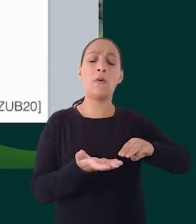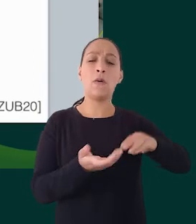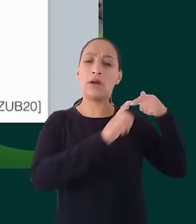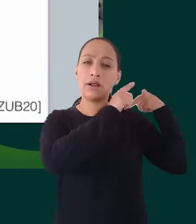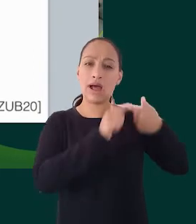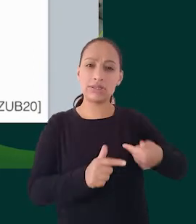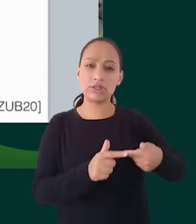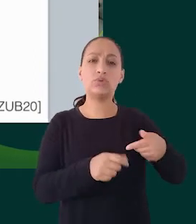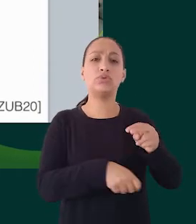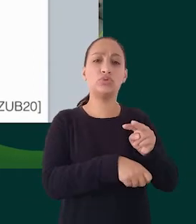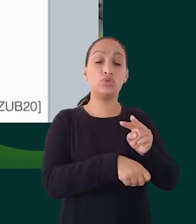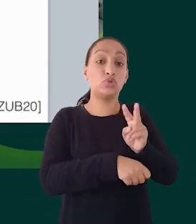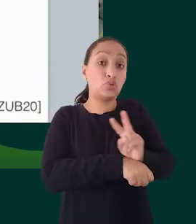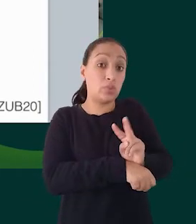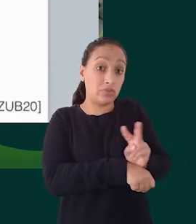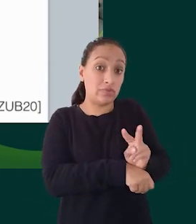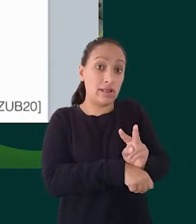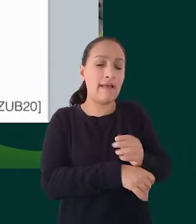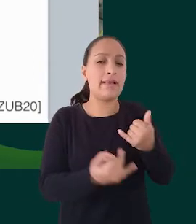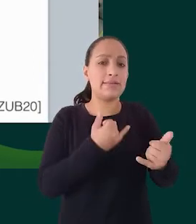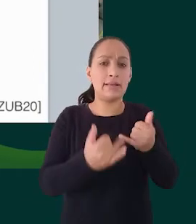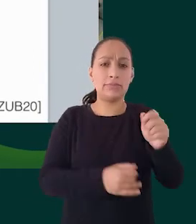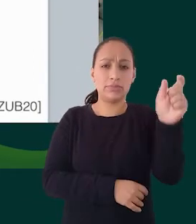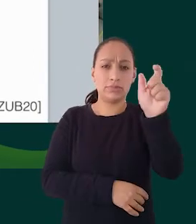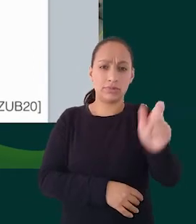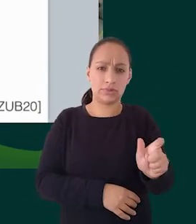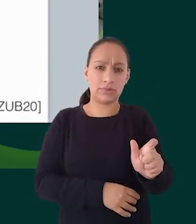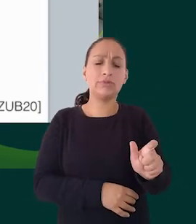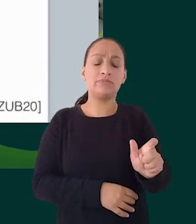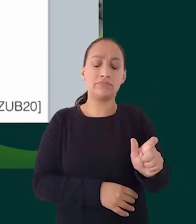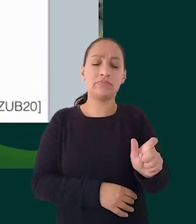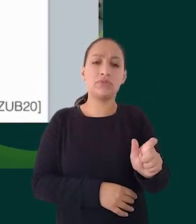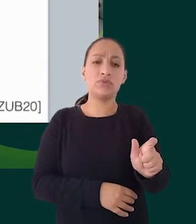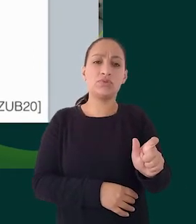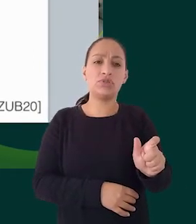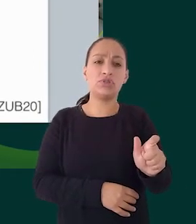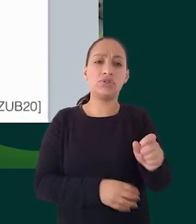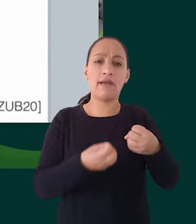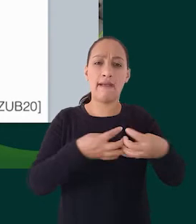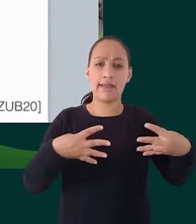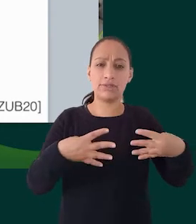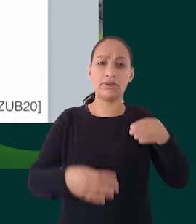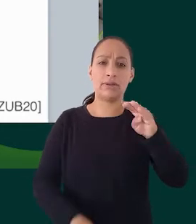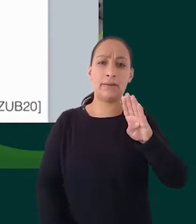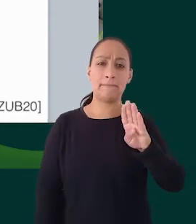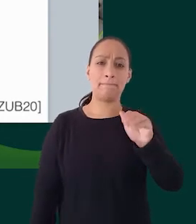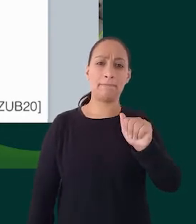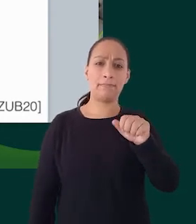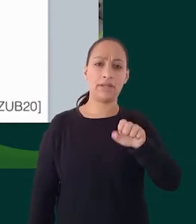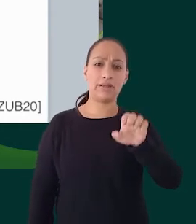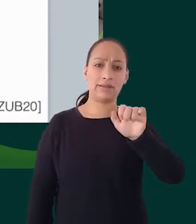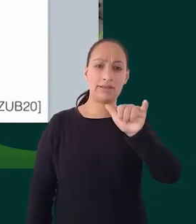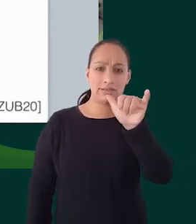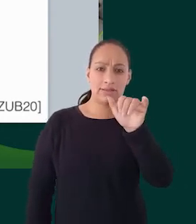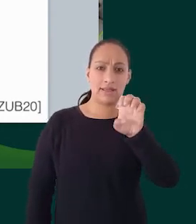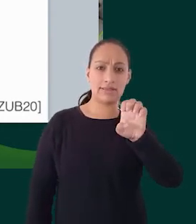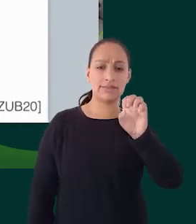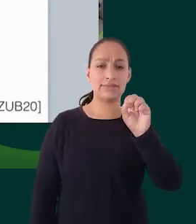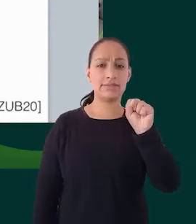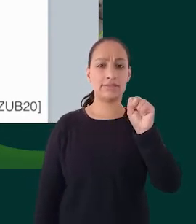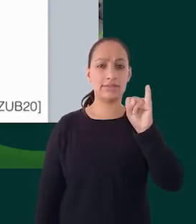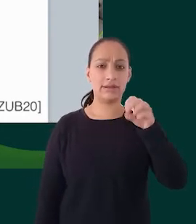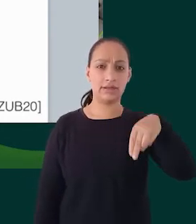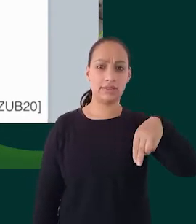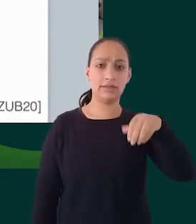exemplo, um algoritmo de redes bayesianas, que é bastante utilizado para esse tipo